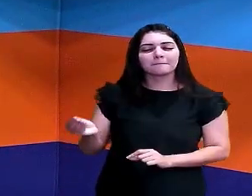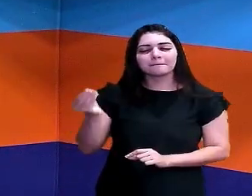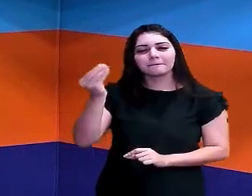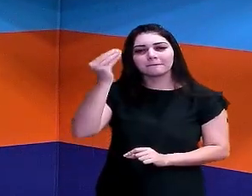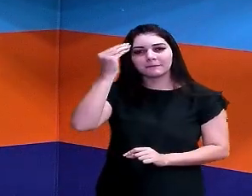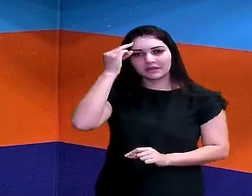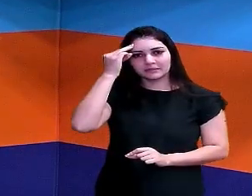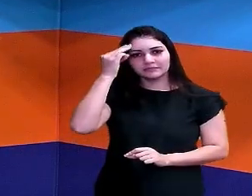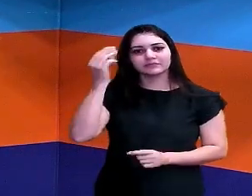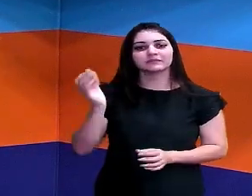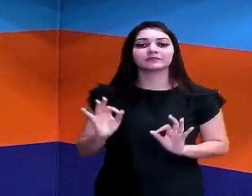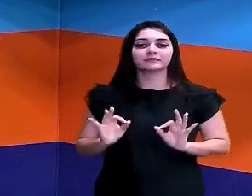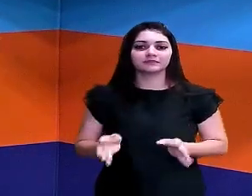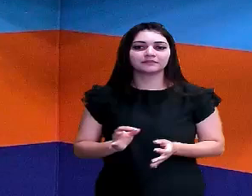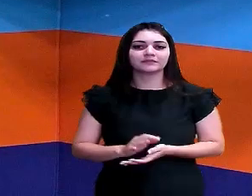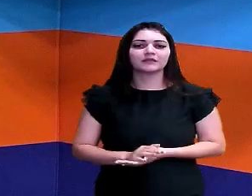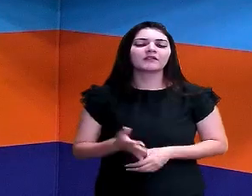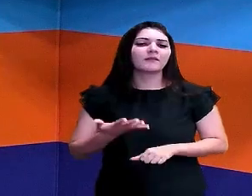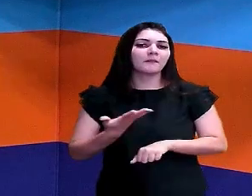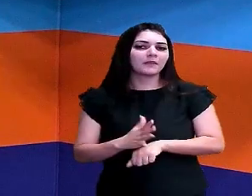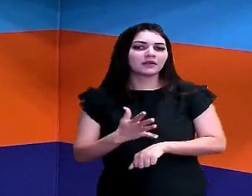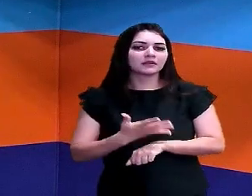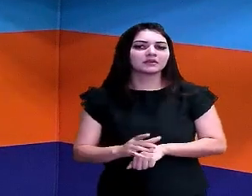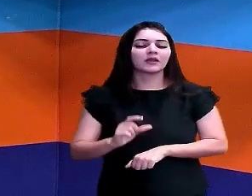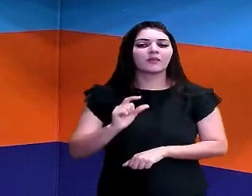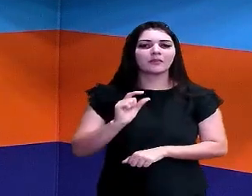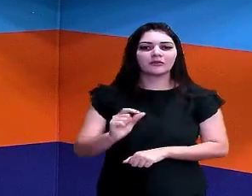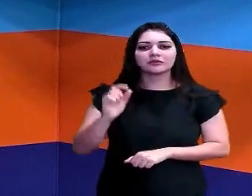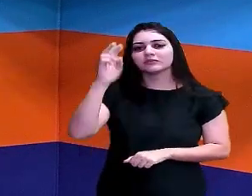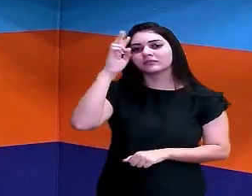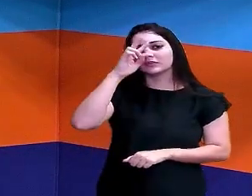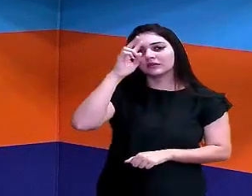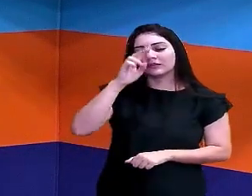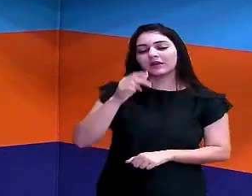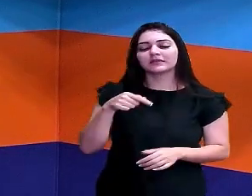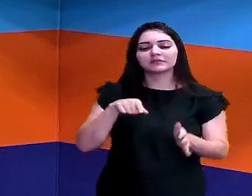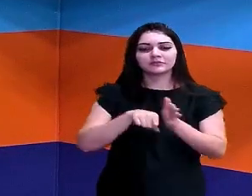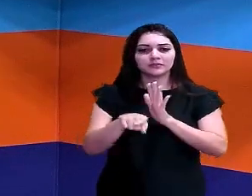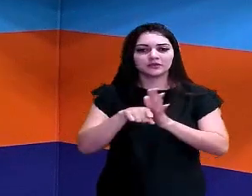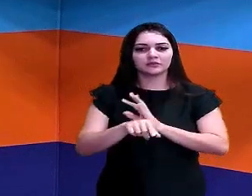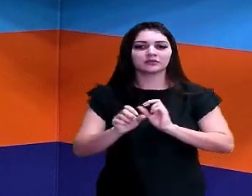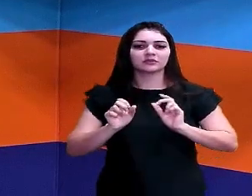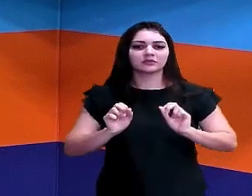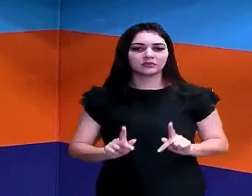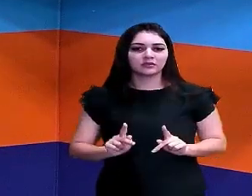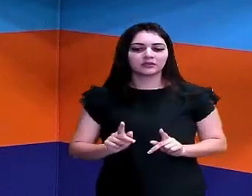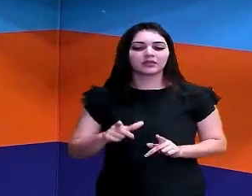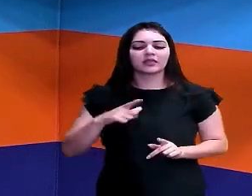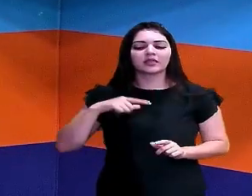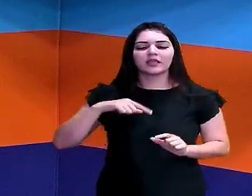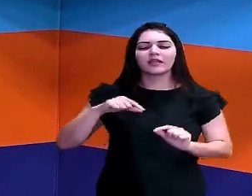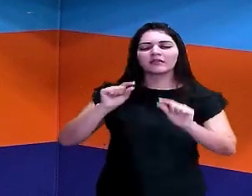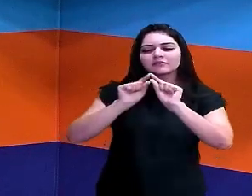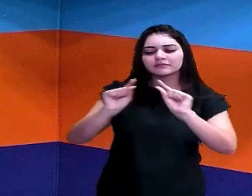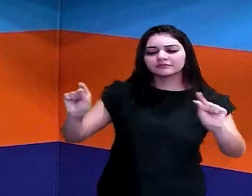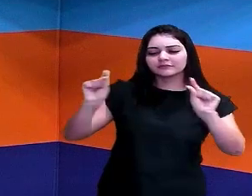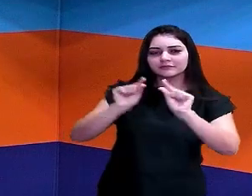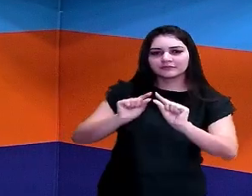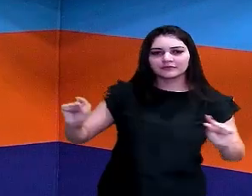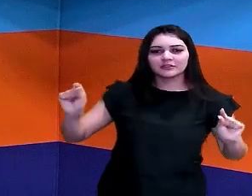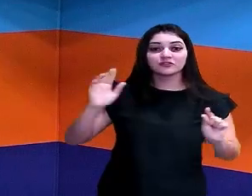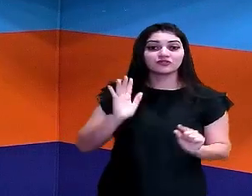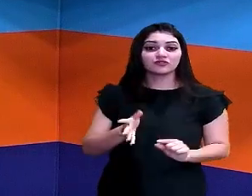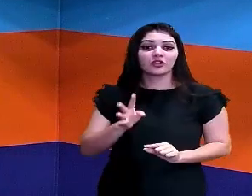certo? Então, vamos praticar um pouquinho para a gente relembrar dessas questões. Complete as frases abaixo com o que você